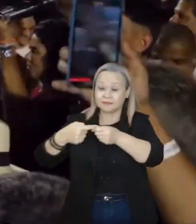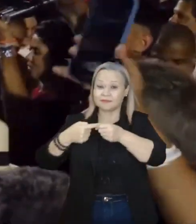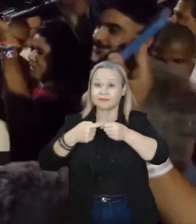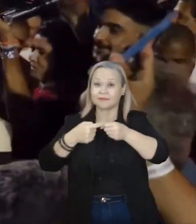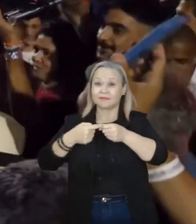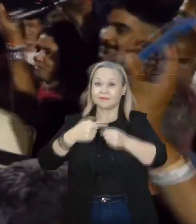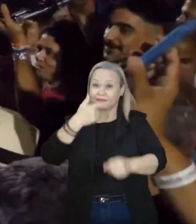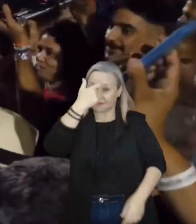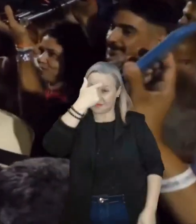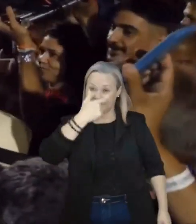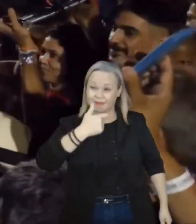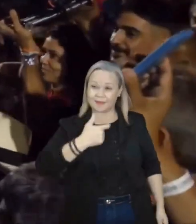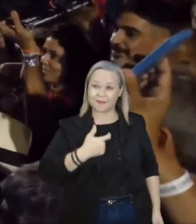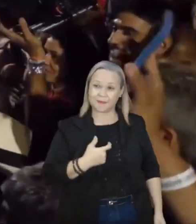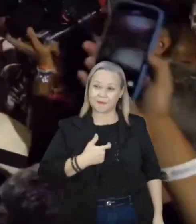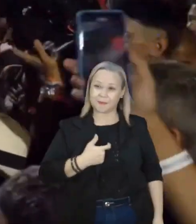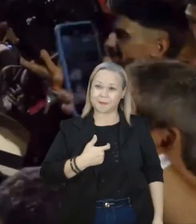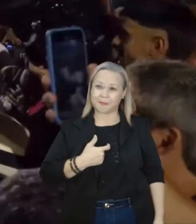cidade,